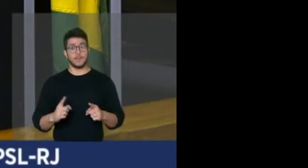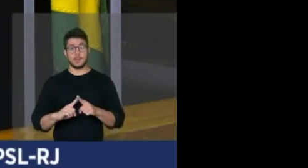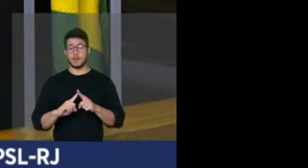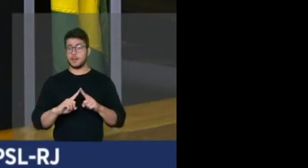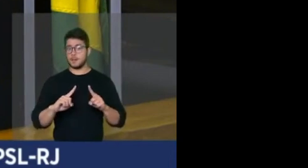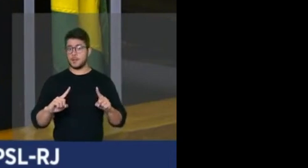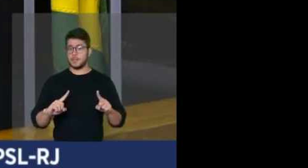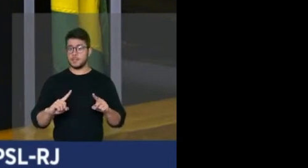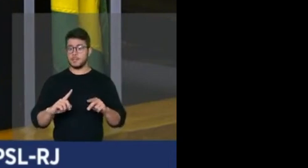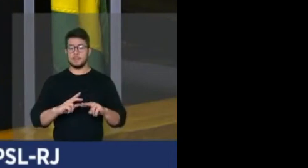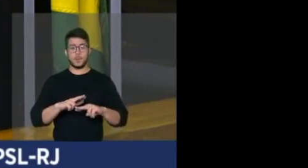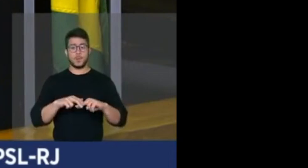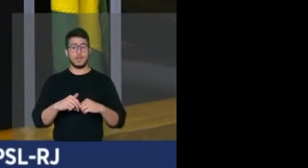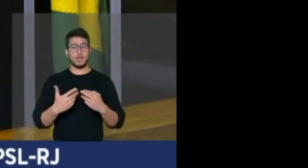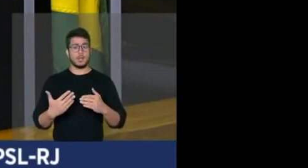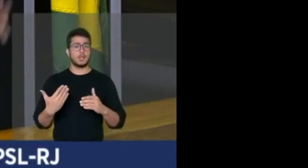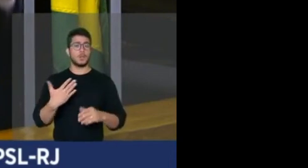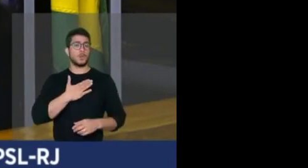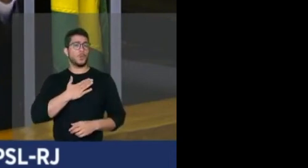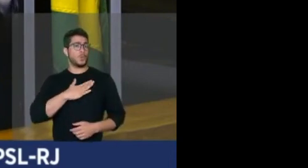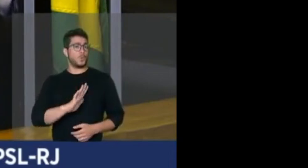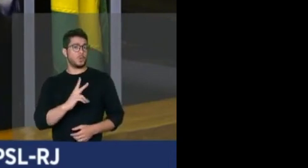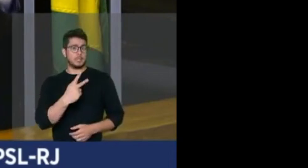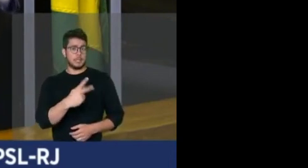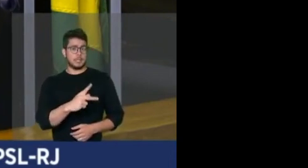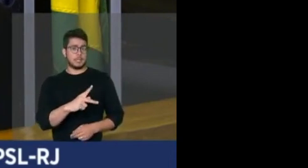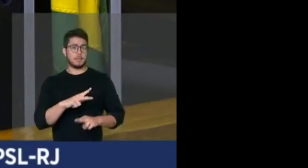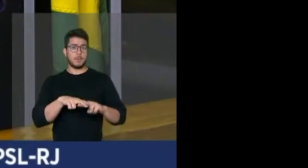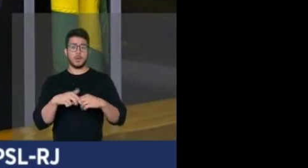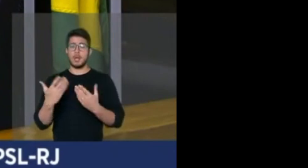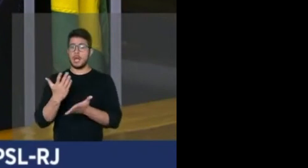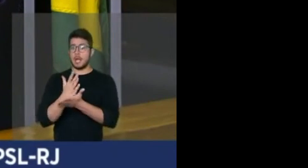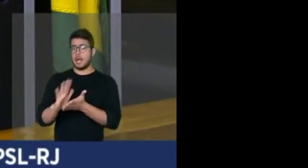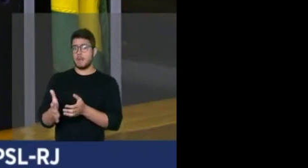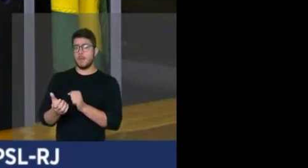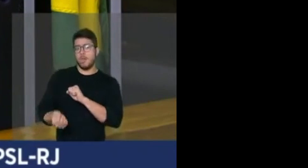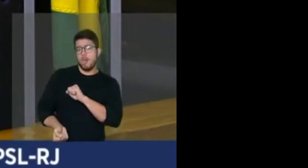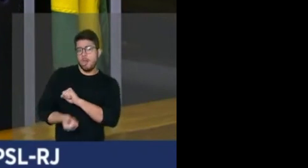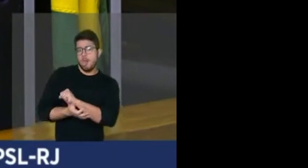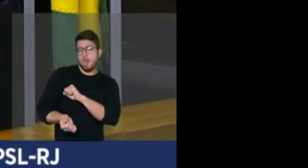insatisfeitos com a condução deles, porque acabou a teta para